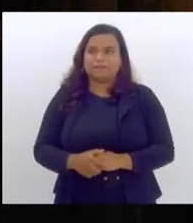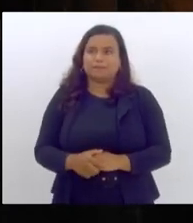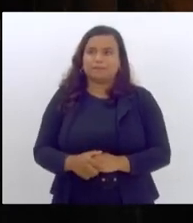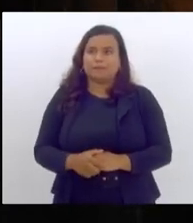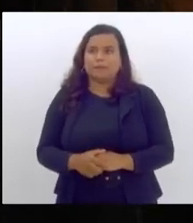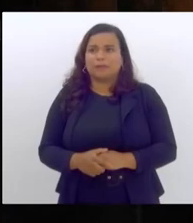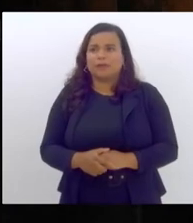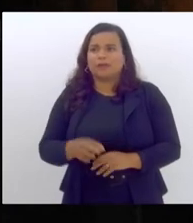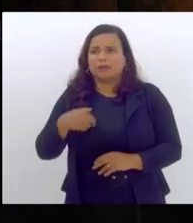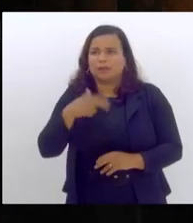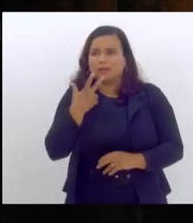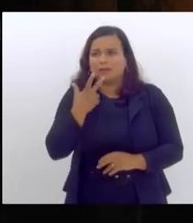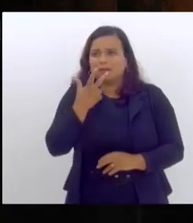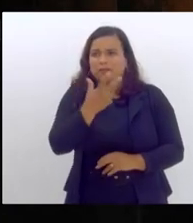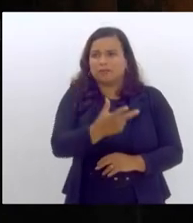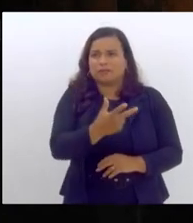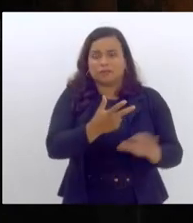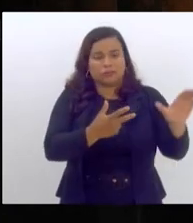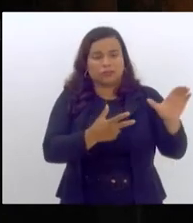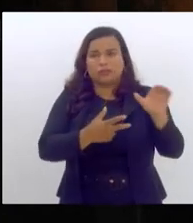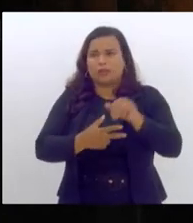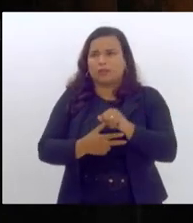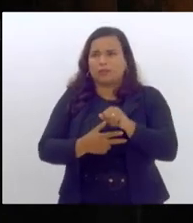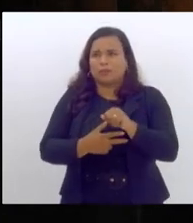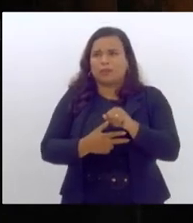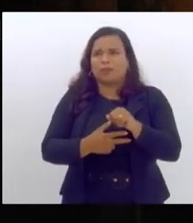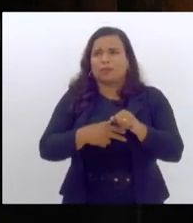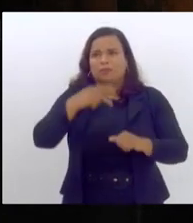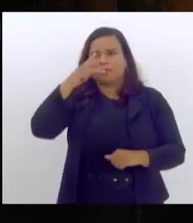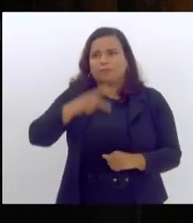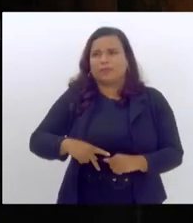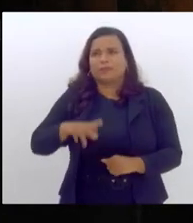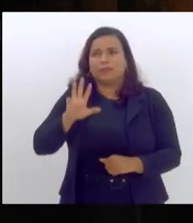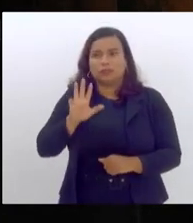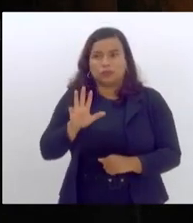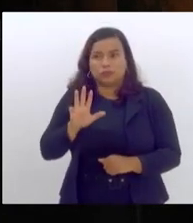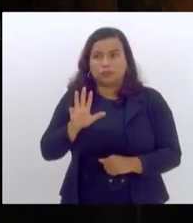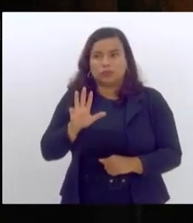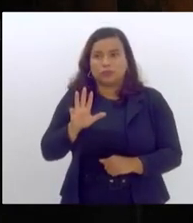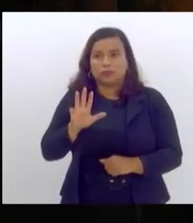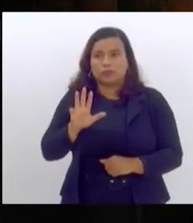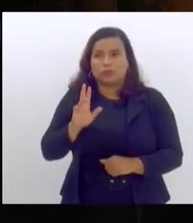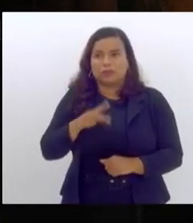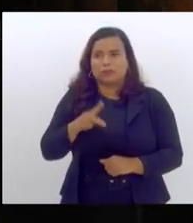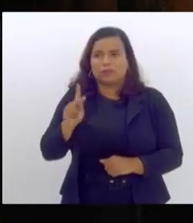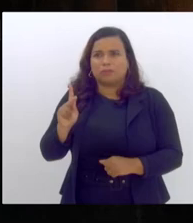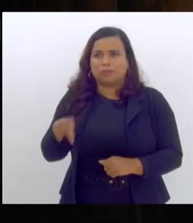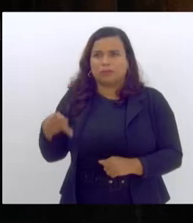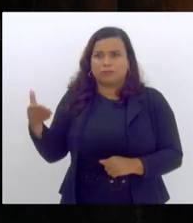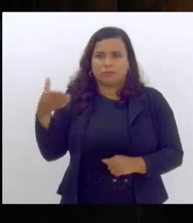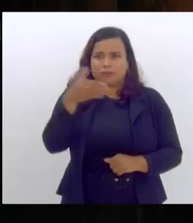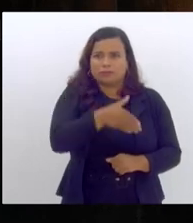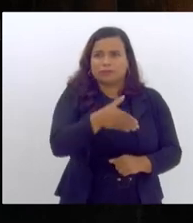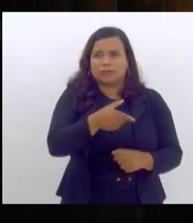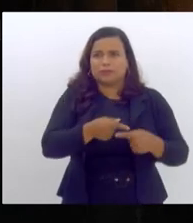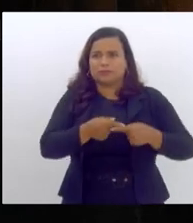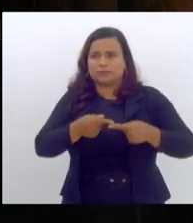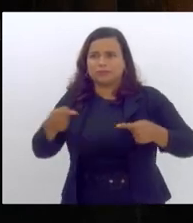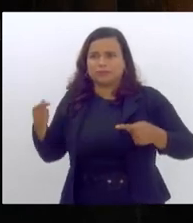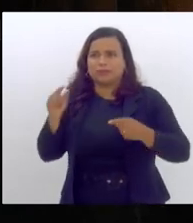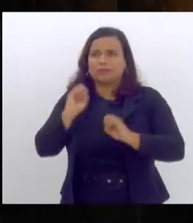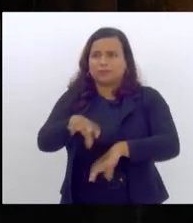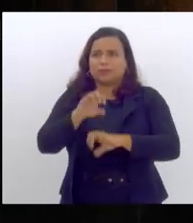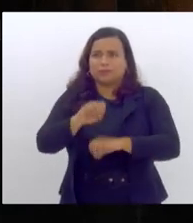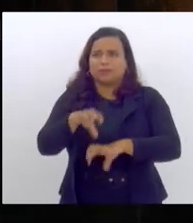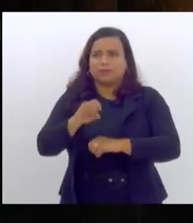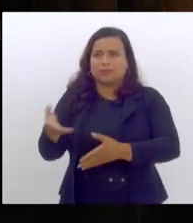presidente Lula como a cereja do bolo para ser professor na primeira semana de aula, para dar um boas-vindas. Eu acho que